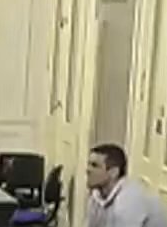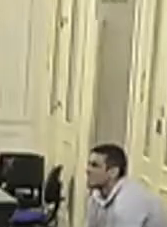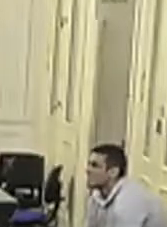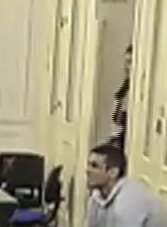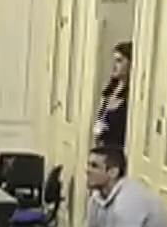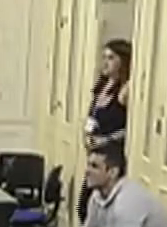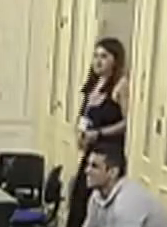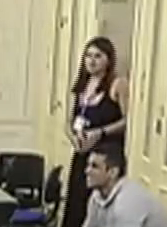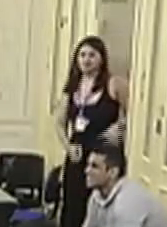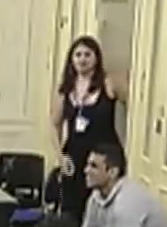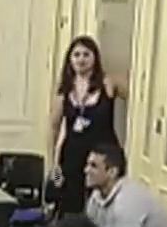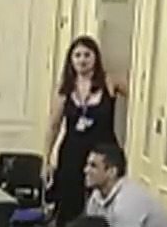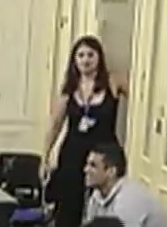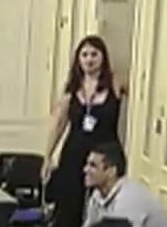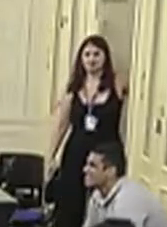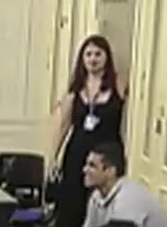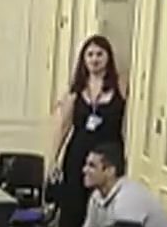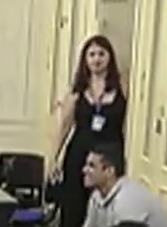às